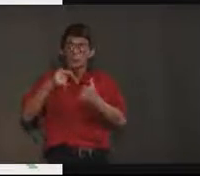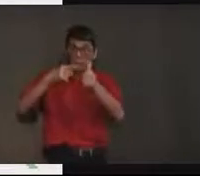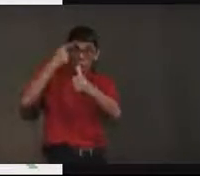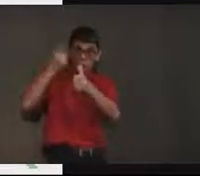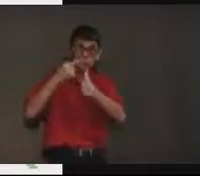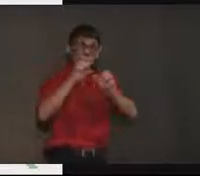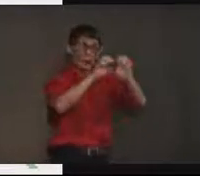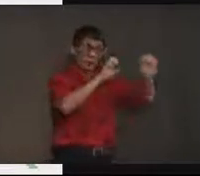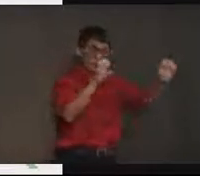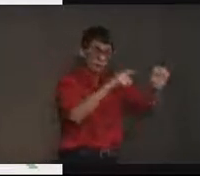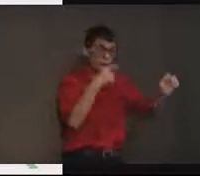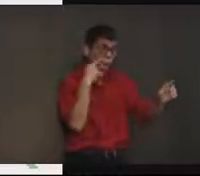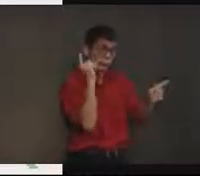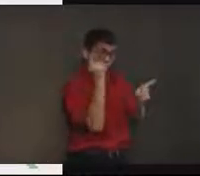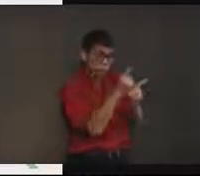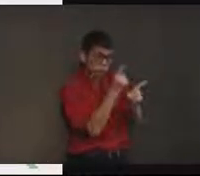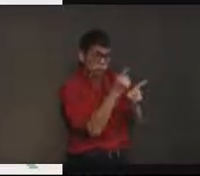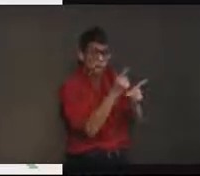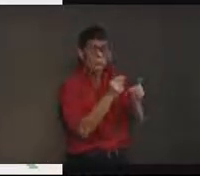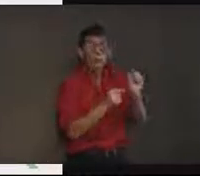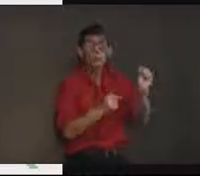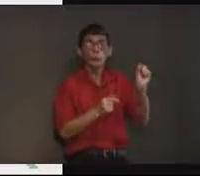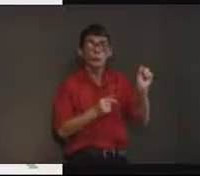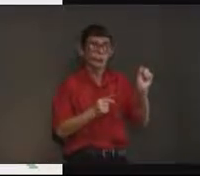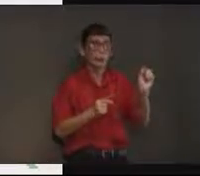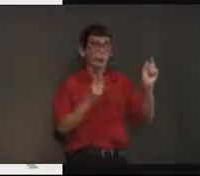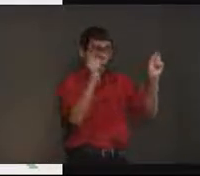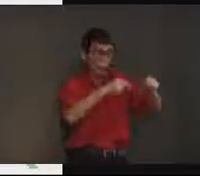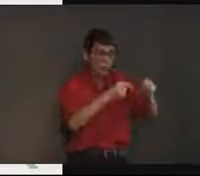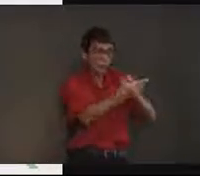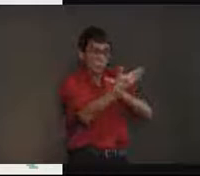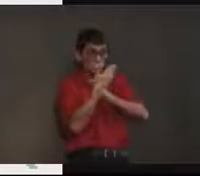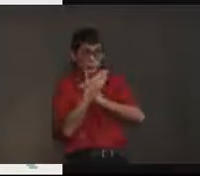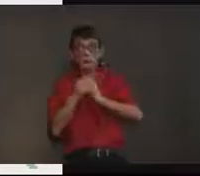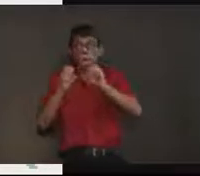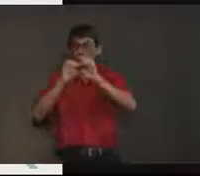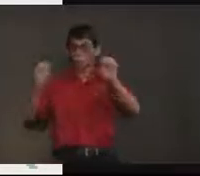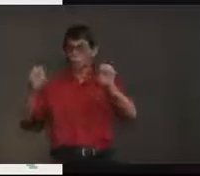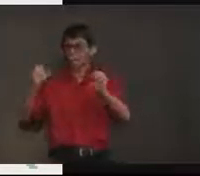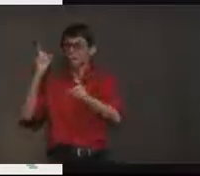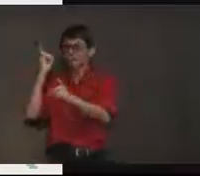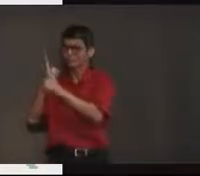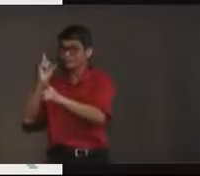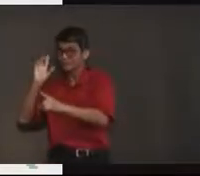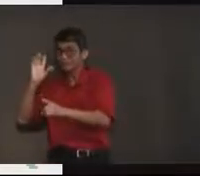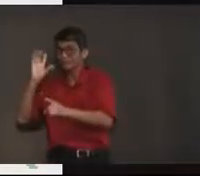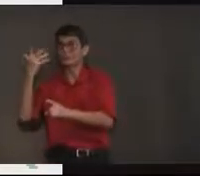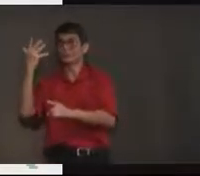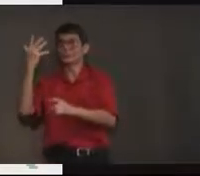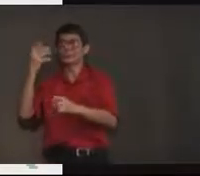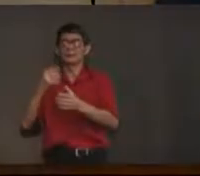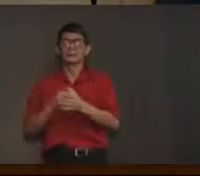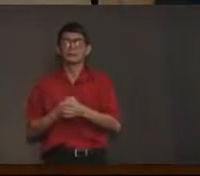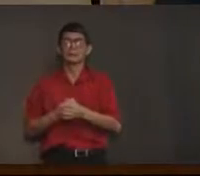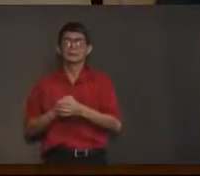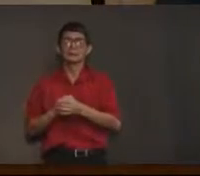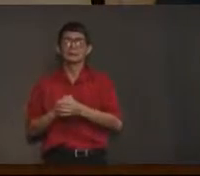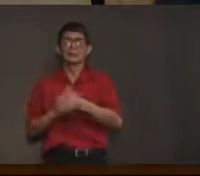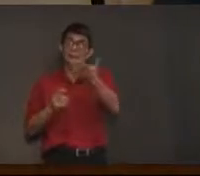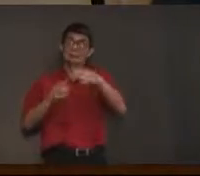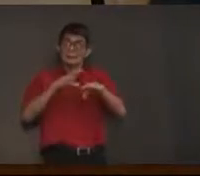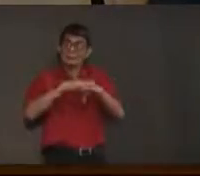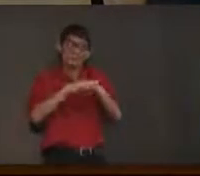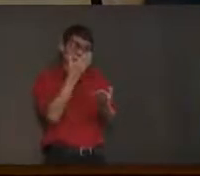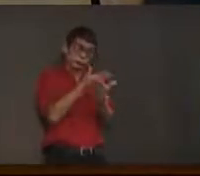características do que a gente encontrou paz que ela resolve e pontualmente mesmo meu problema é uma busca matemática a gente